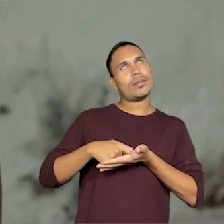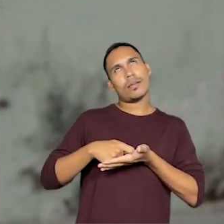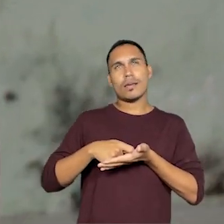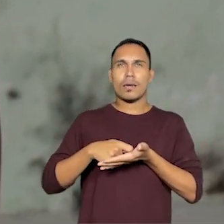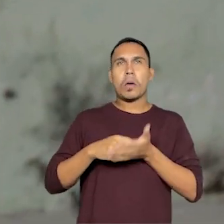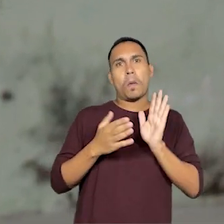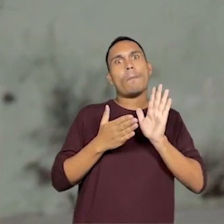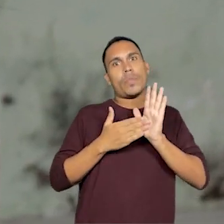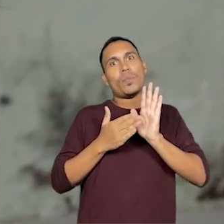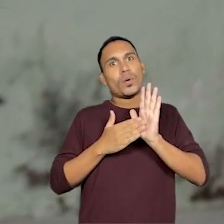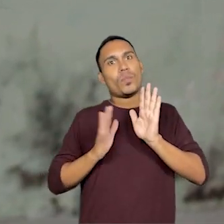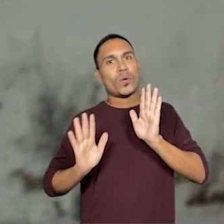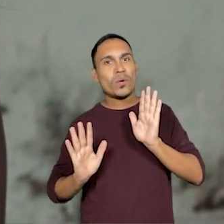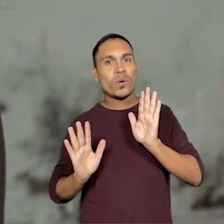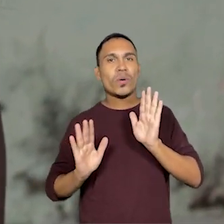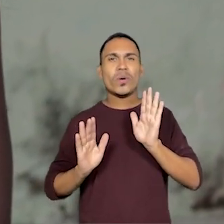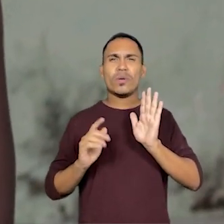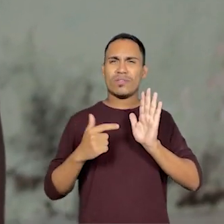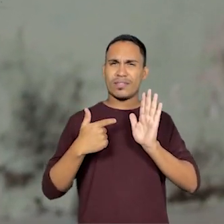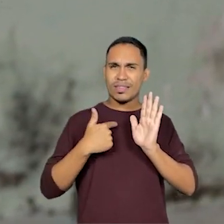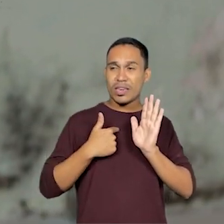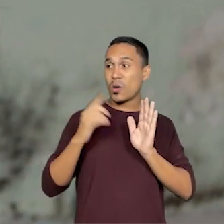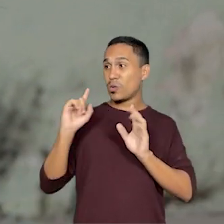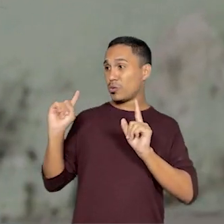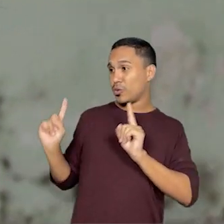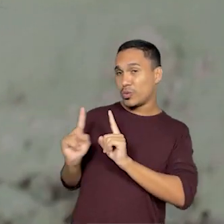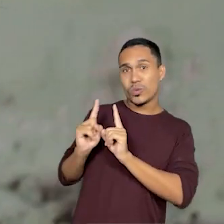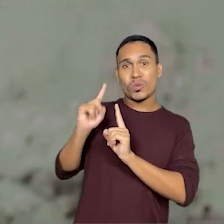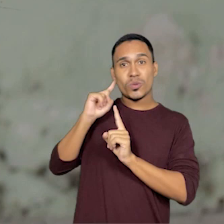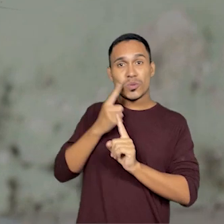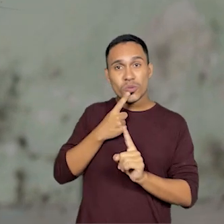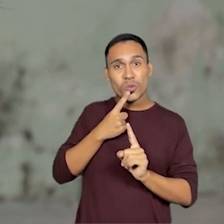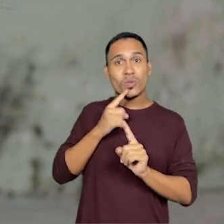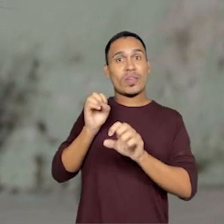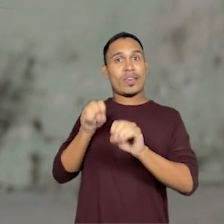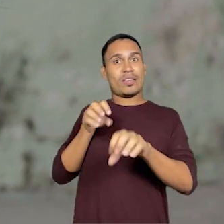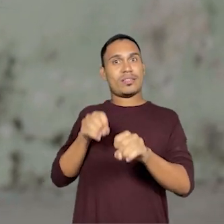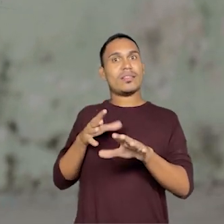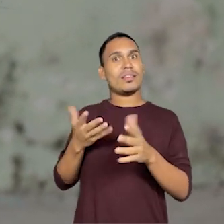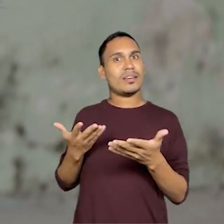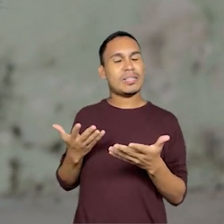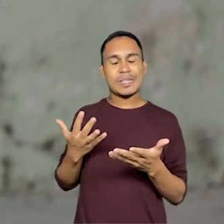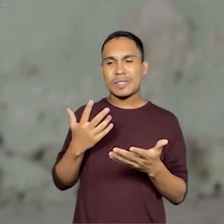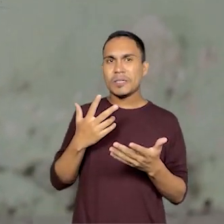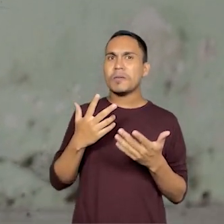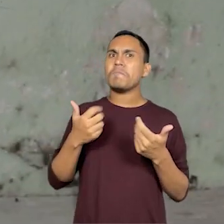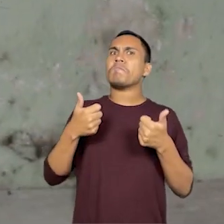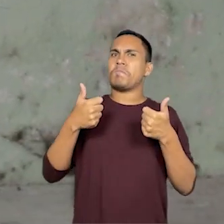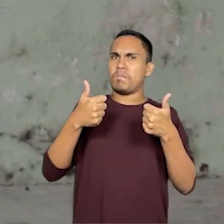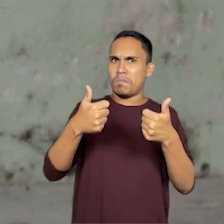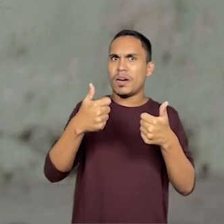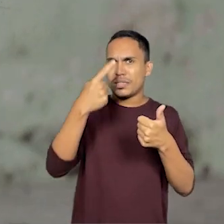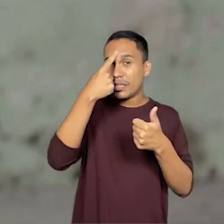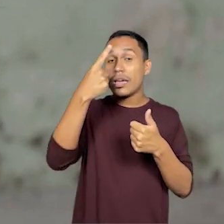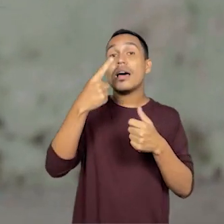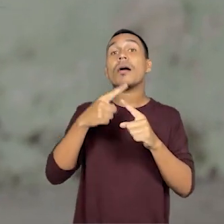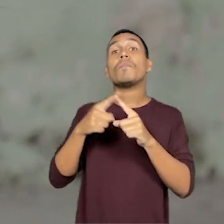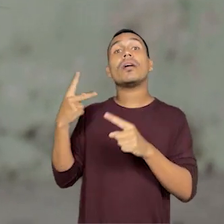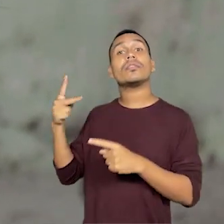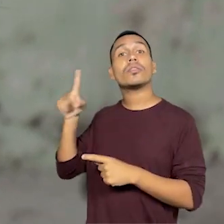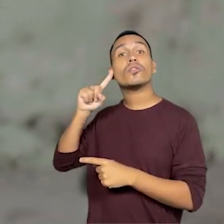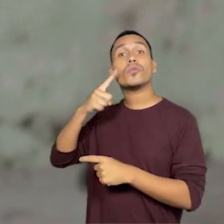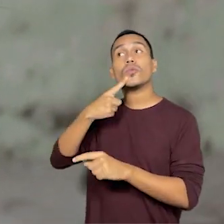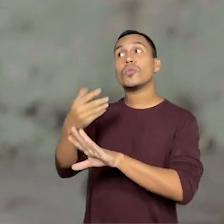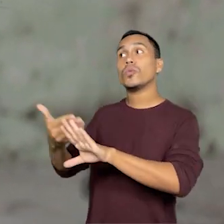né? Como dizem, que eu tenha uma pessoa surda junto comigo dando aula, massa. E a formação dela